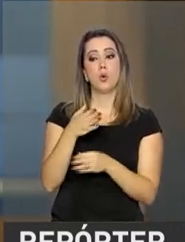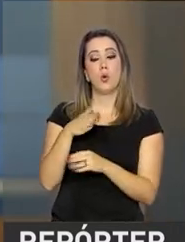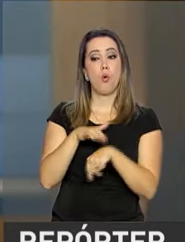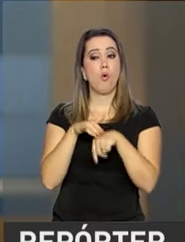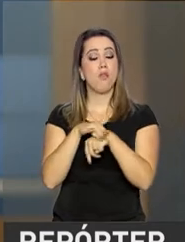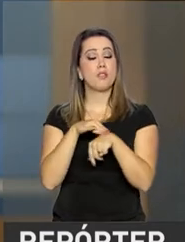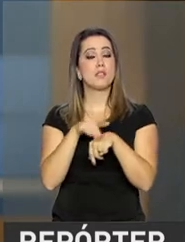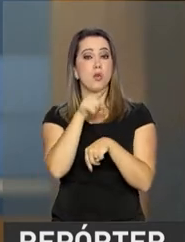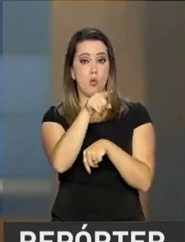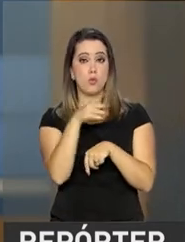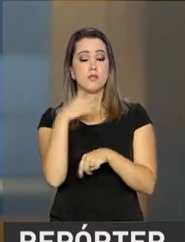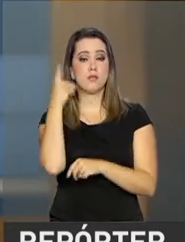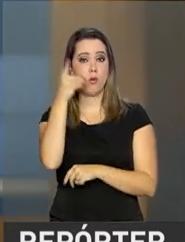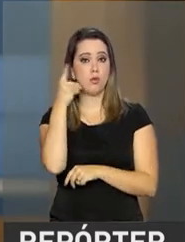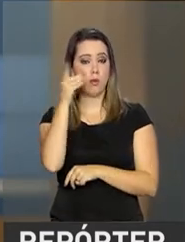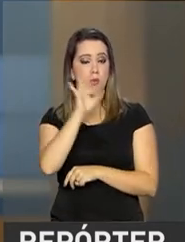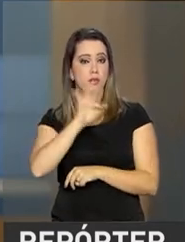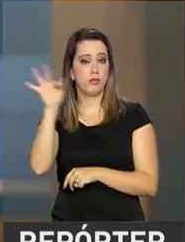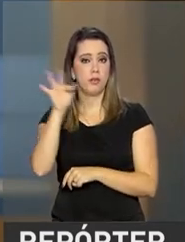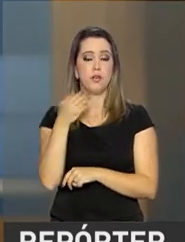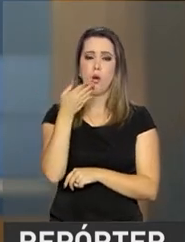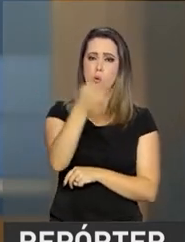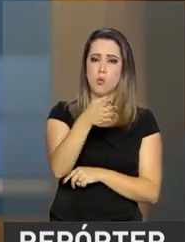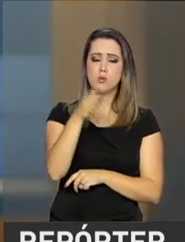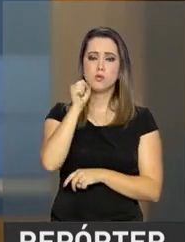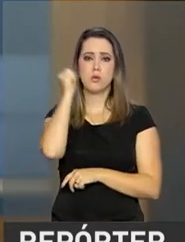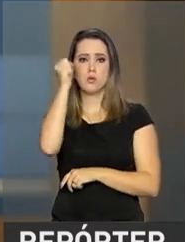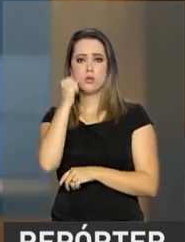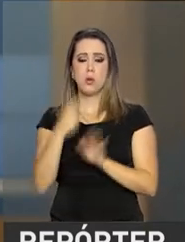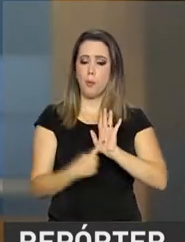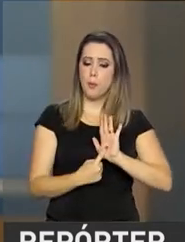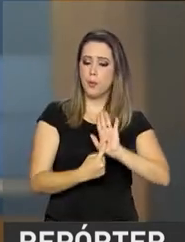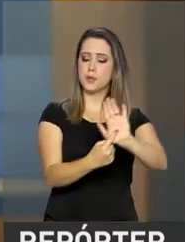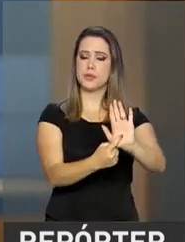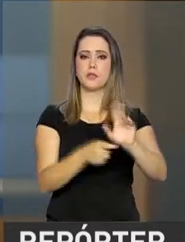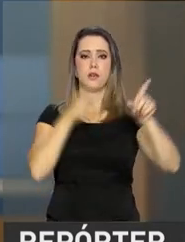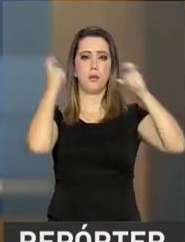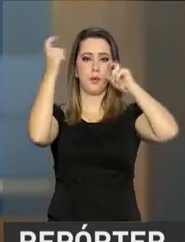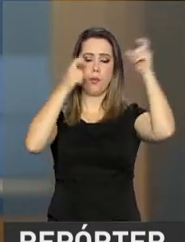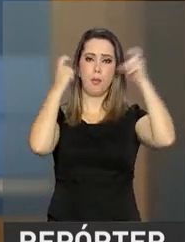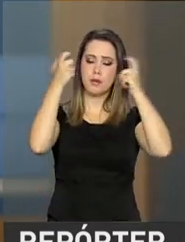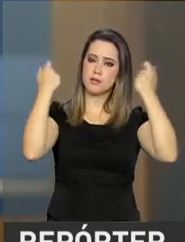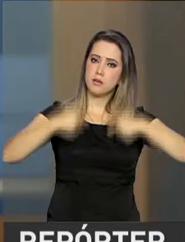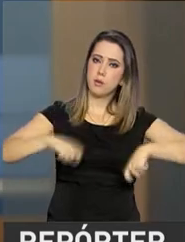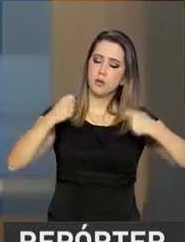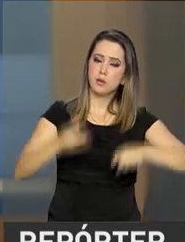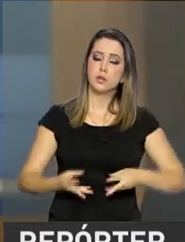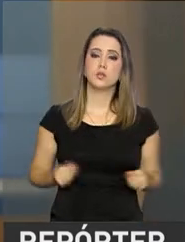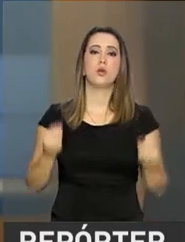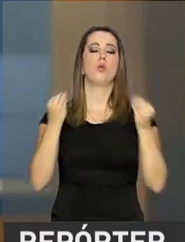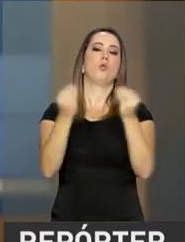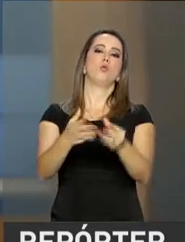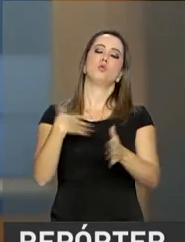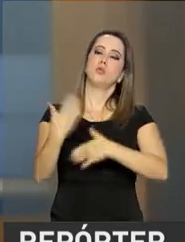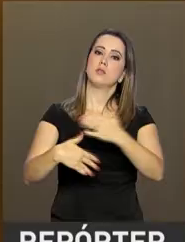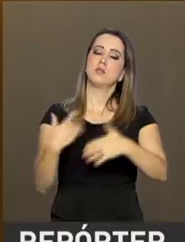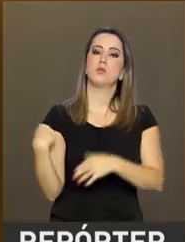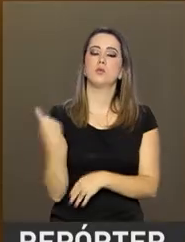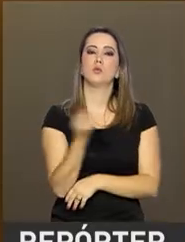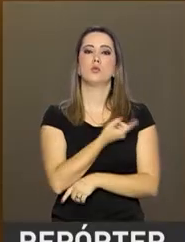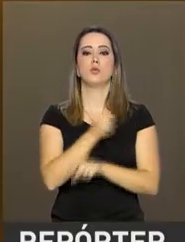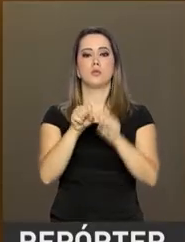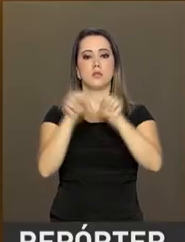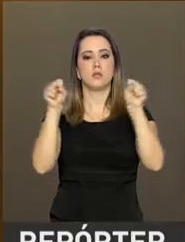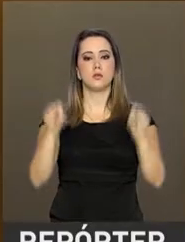federal falando com seu senador mostrando a preocupação nós temos que garantir a continuidade do nosso sistema